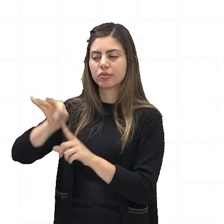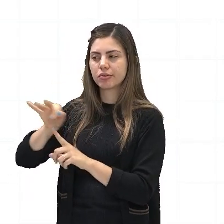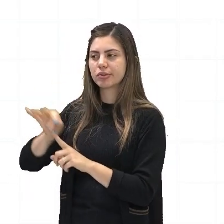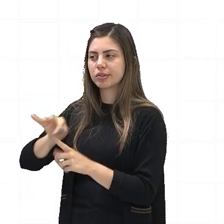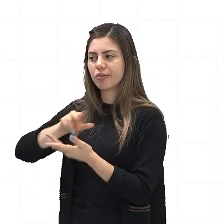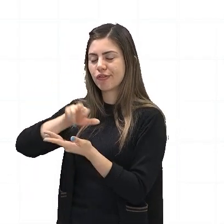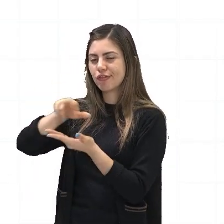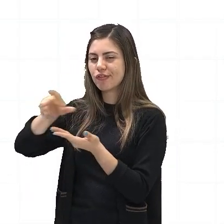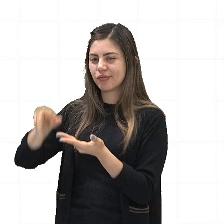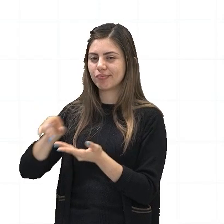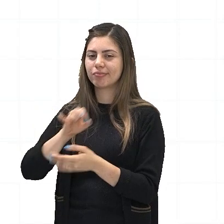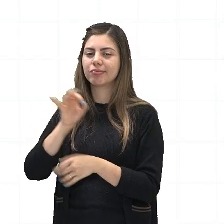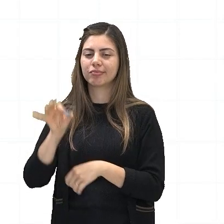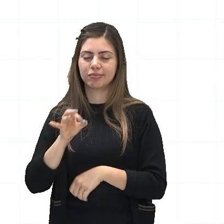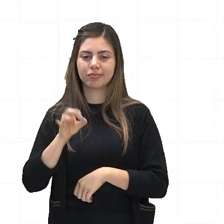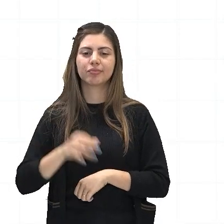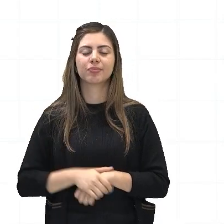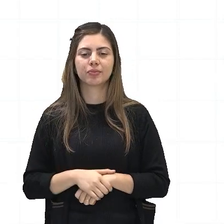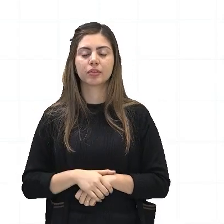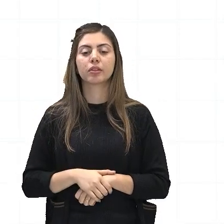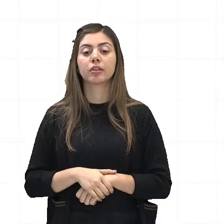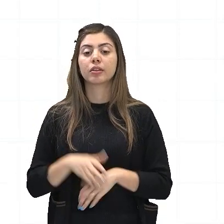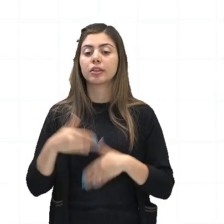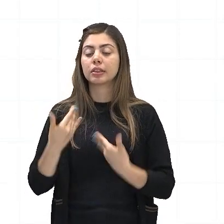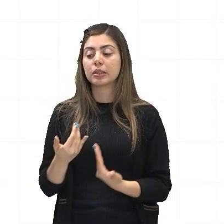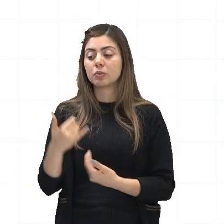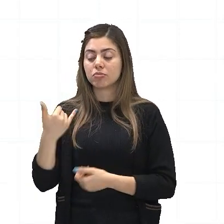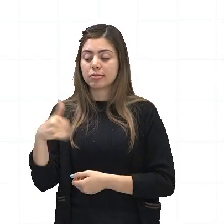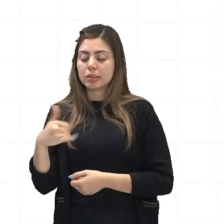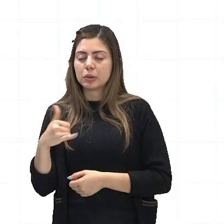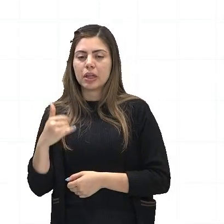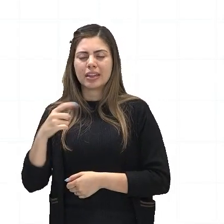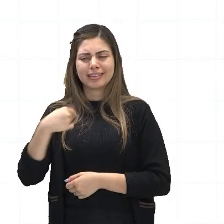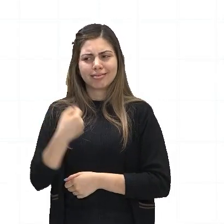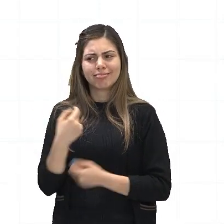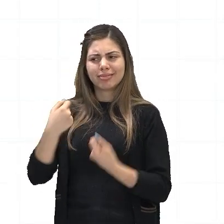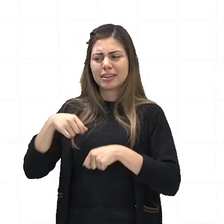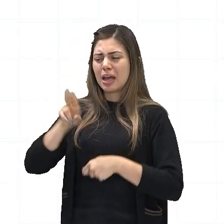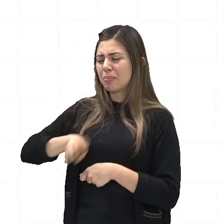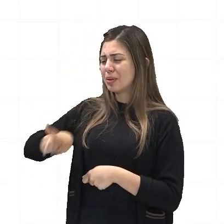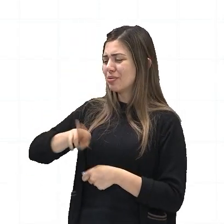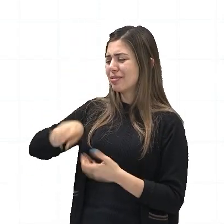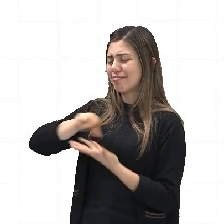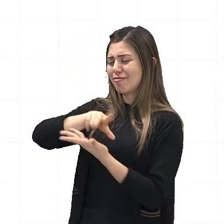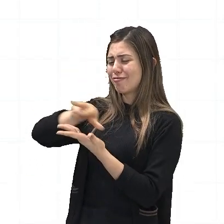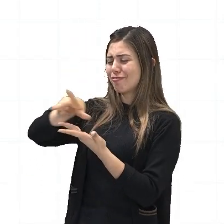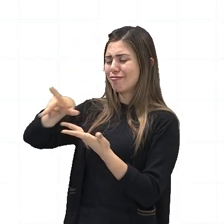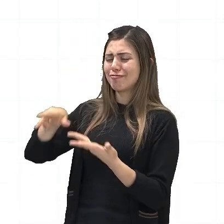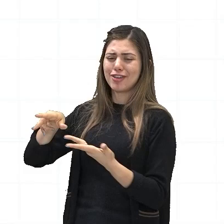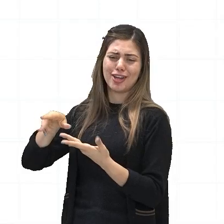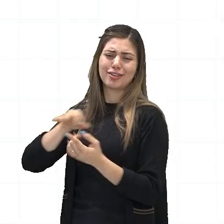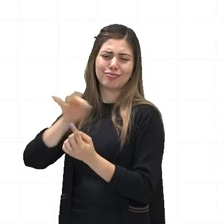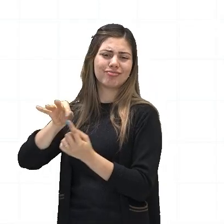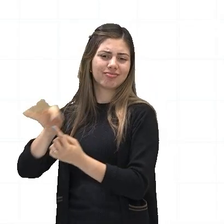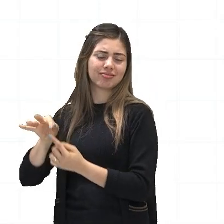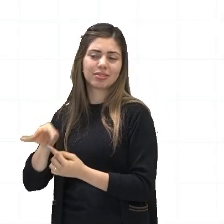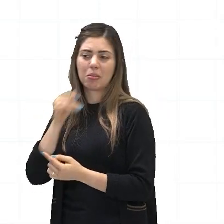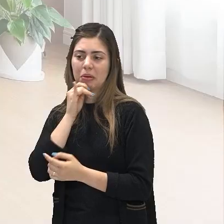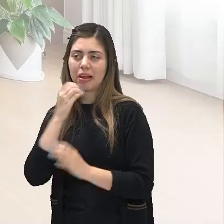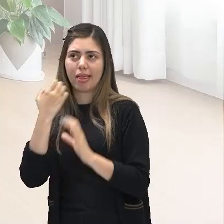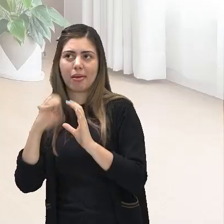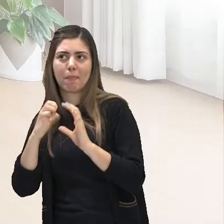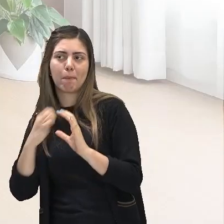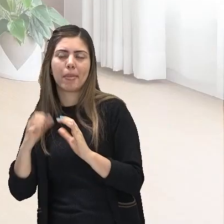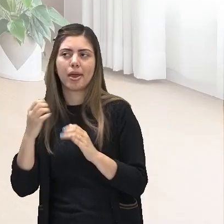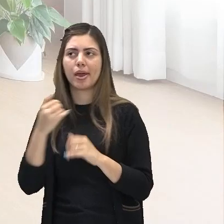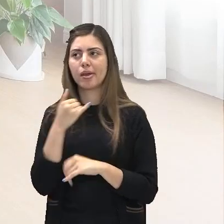mais funções, né? No caso do celular, você pode utilizar ali para diversas atividades no seu dia a dia, né? Responder um e-mail, entrar em contato